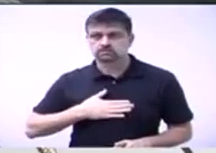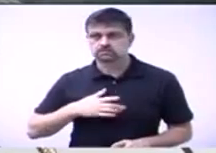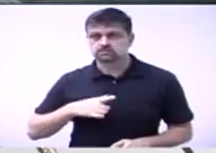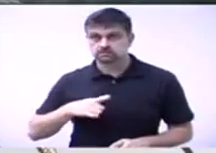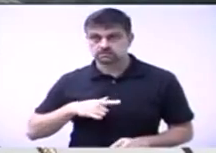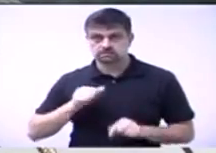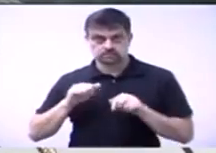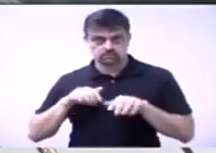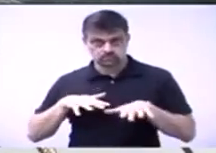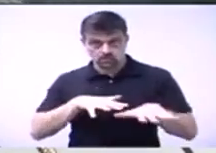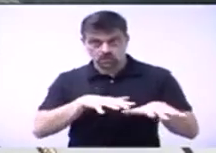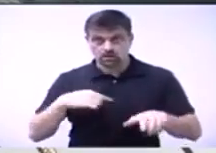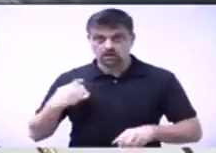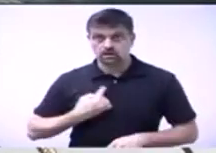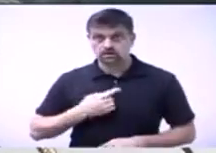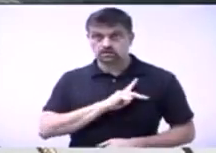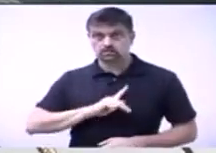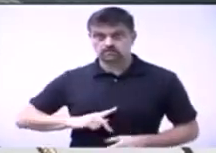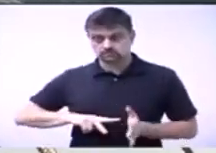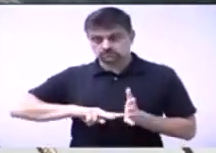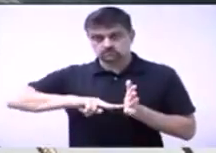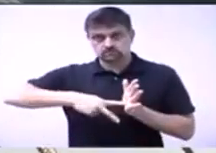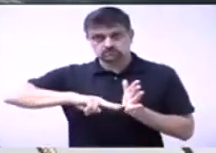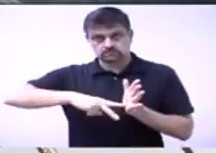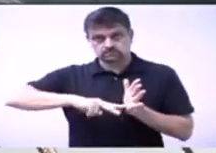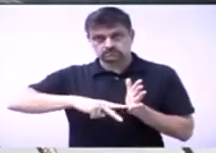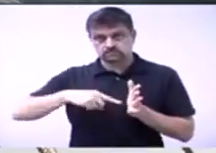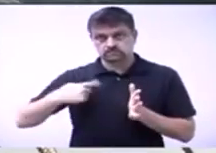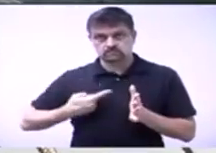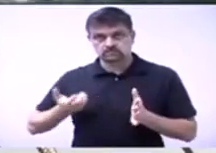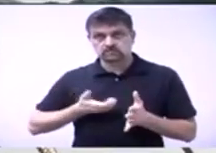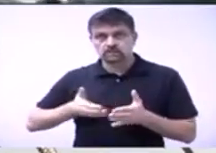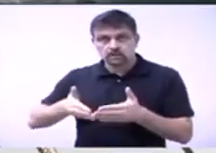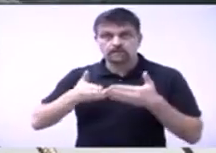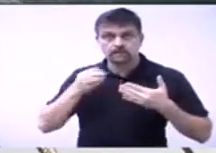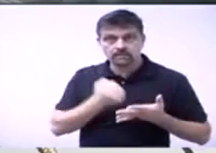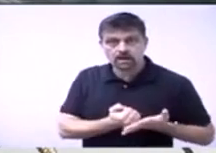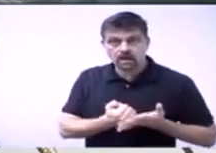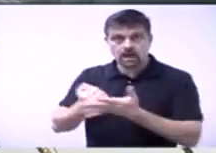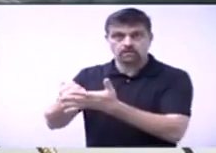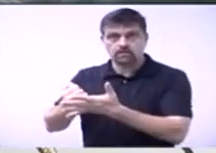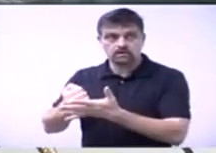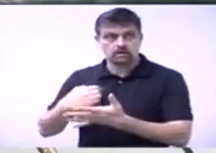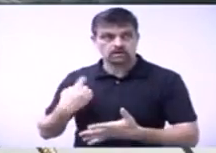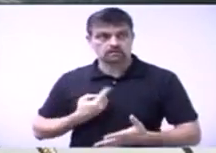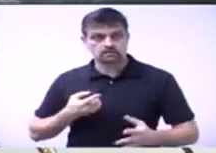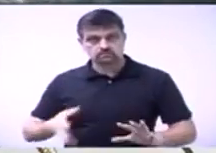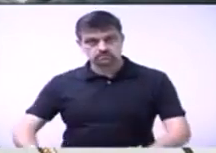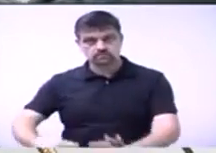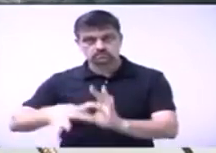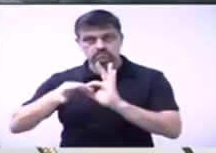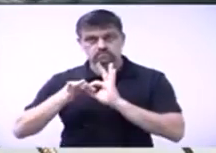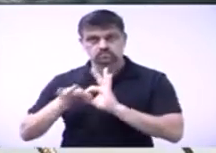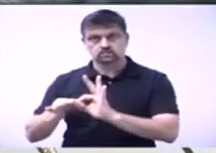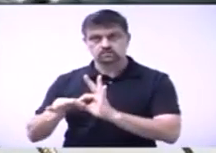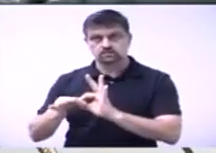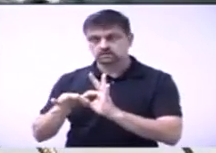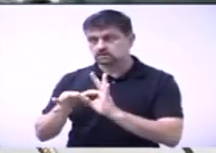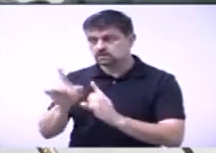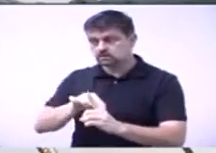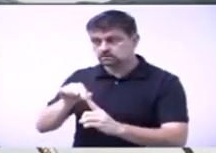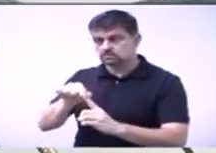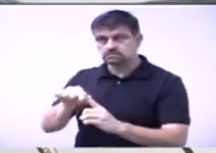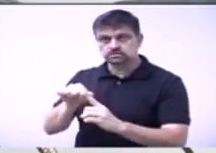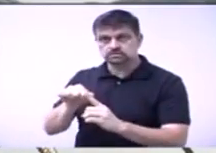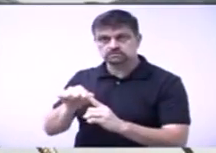gente tem aqui o nosso presidente do sindicato, eu gostaria que vocês dessem o apoio a ele, e temos que nos unir para que isso aqui, essa